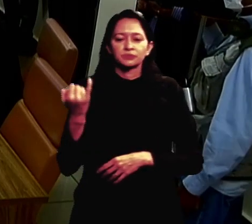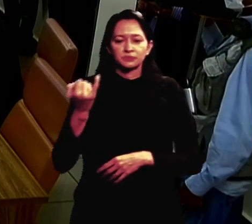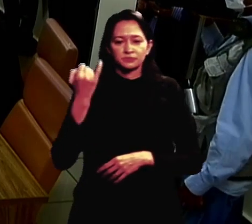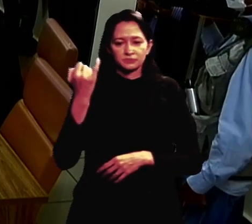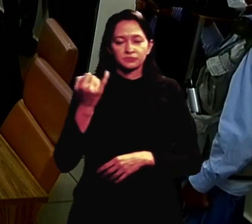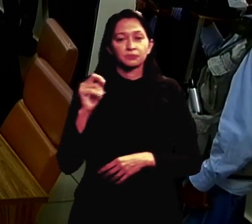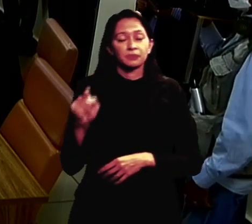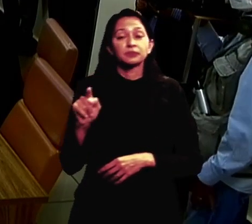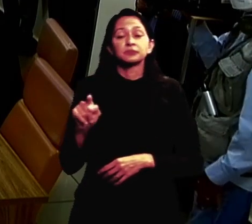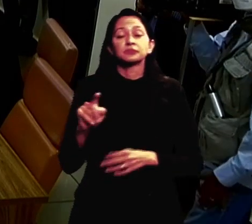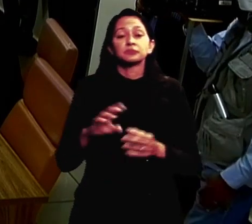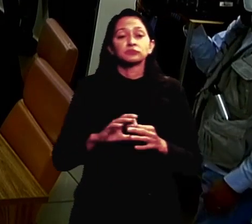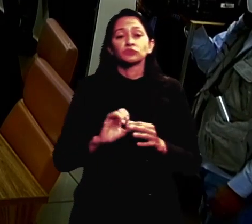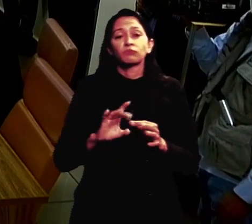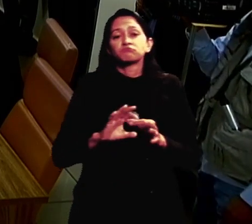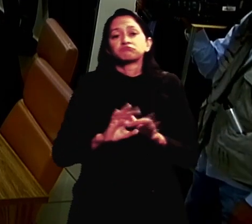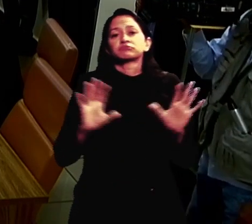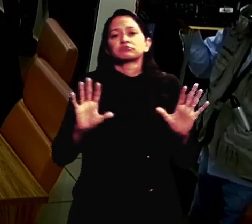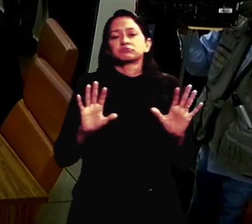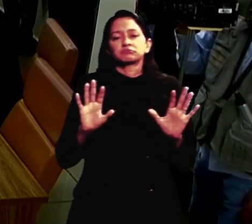somente autorizativa.